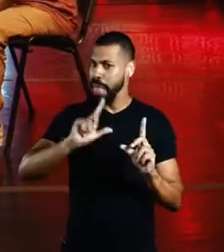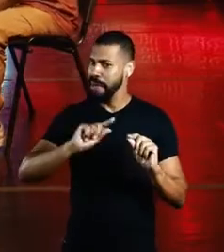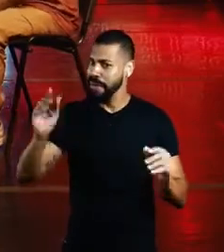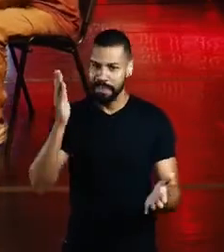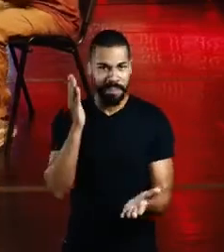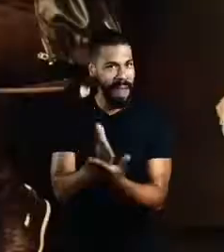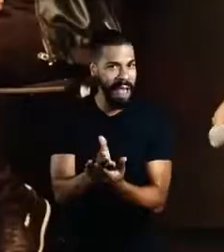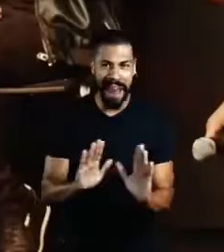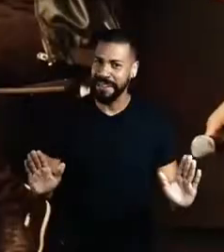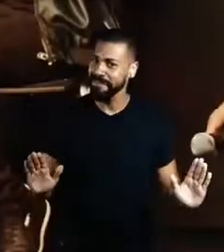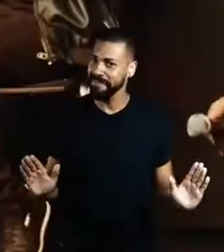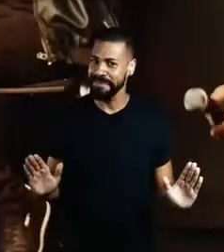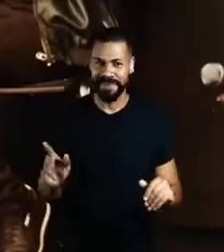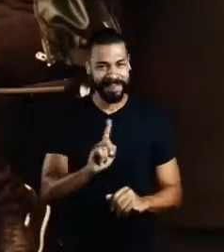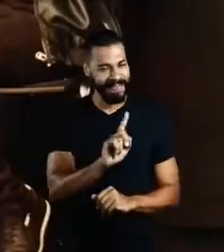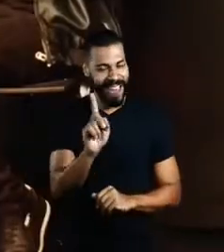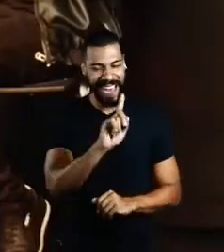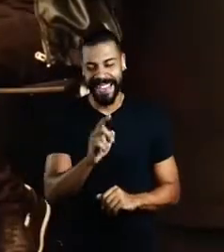Não, ó.